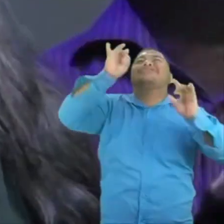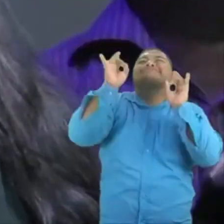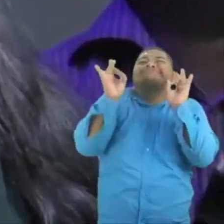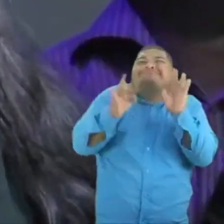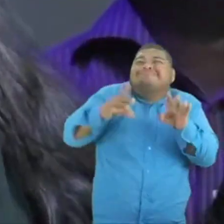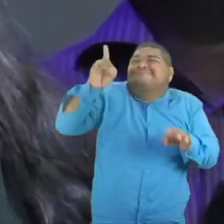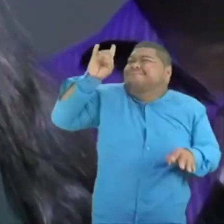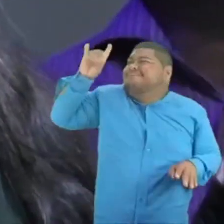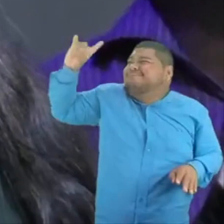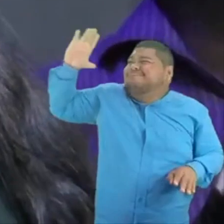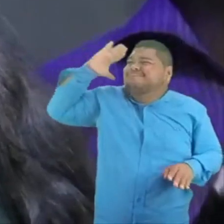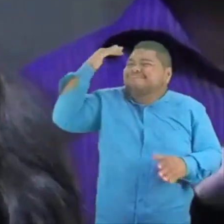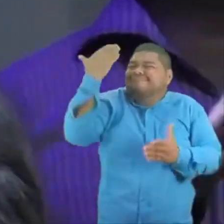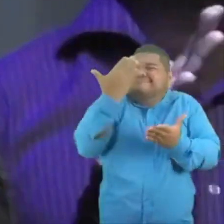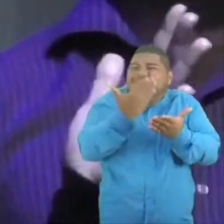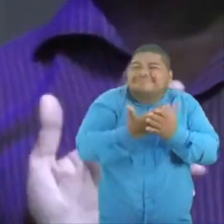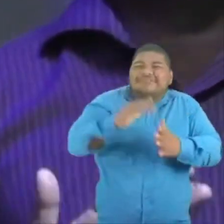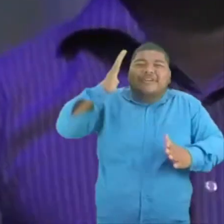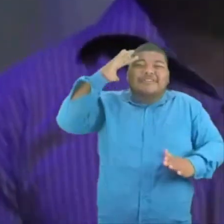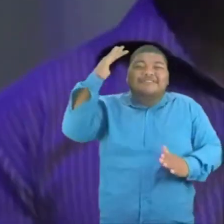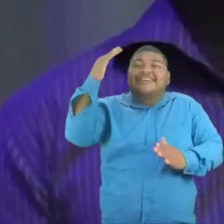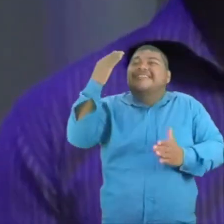crescer, somente em ti